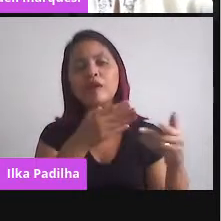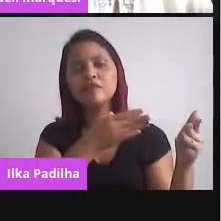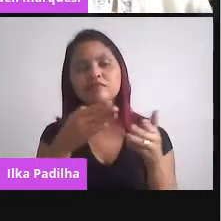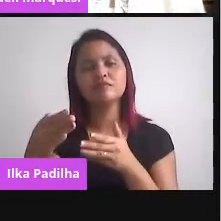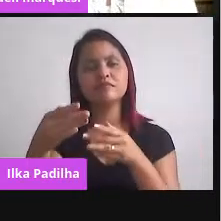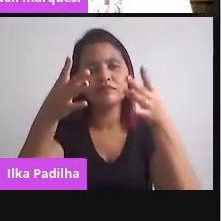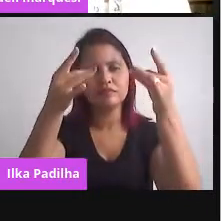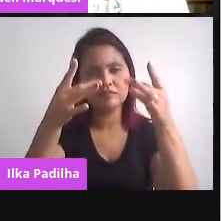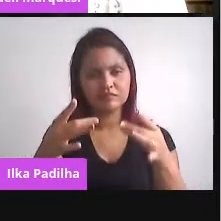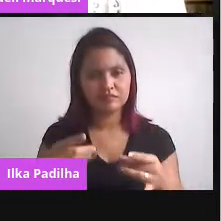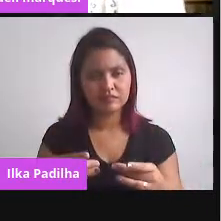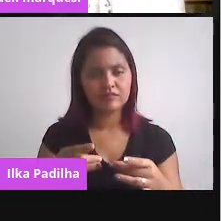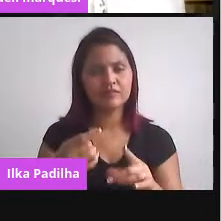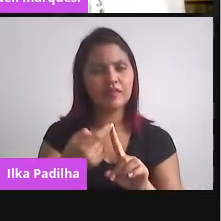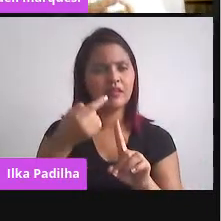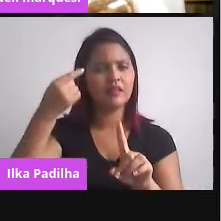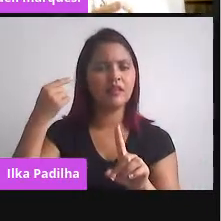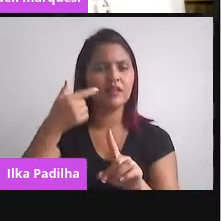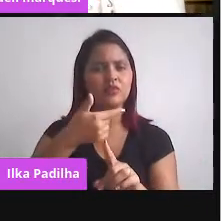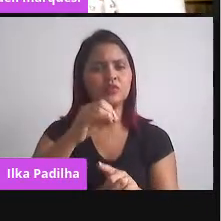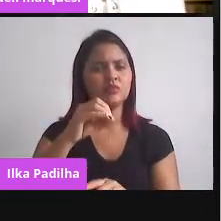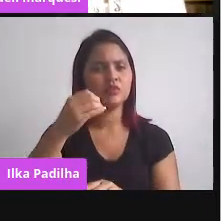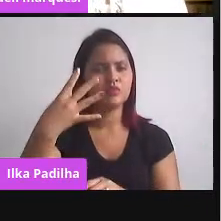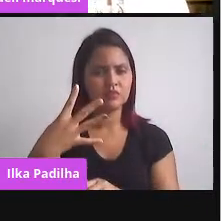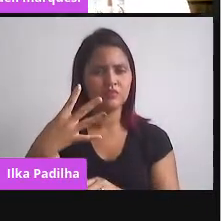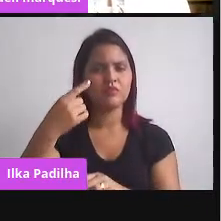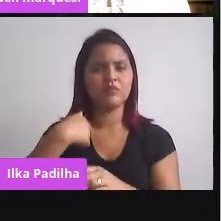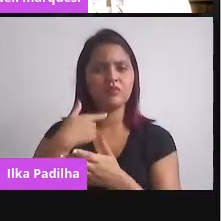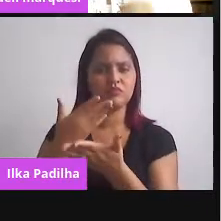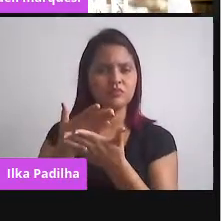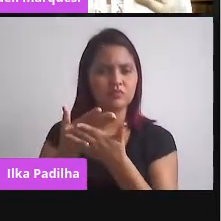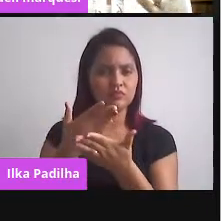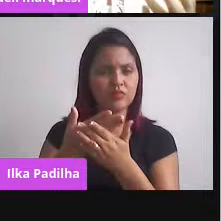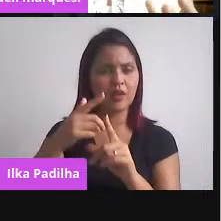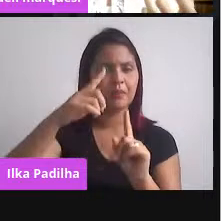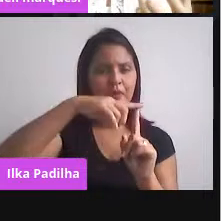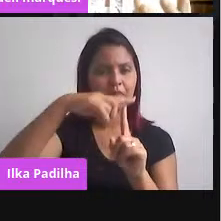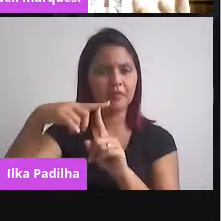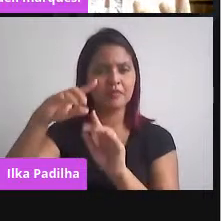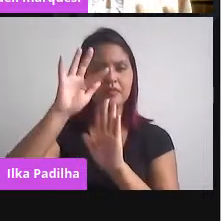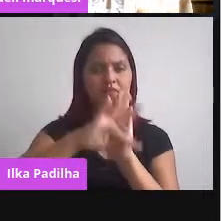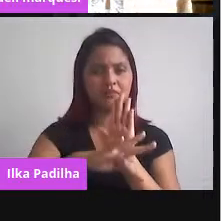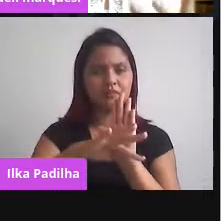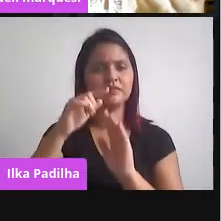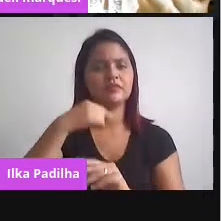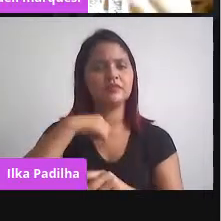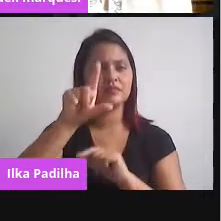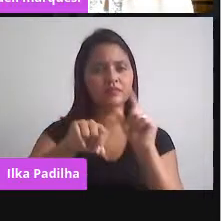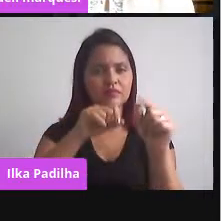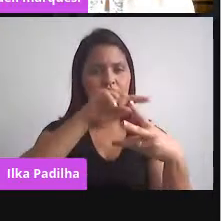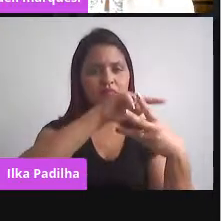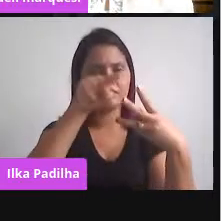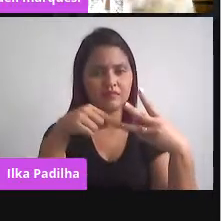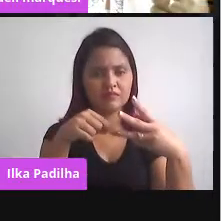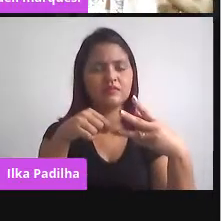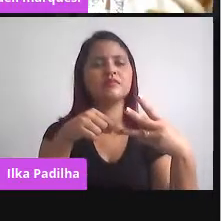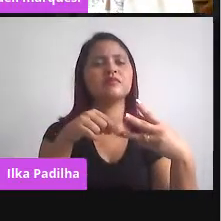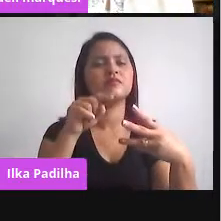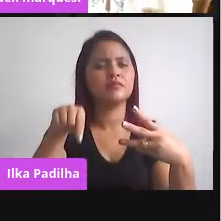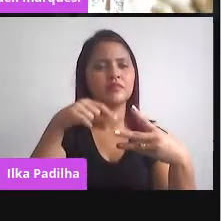Lá no meu trabalho de 2004, em que eu estudei como tipologia, eu coloquei três categorias: